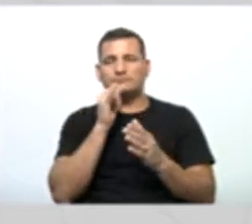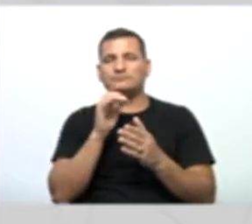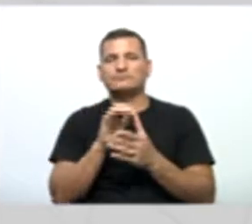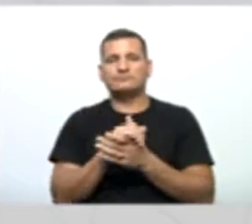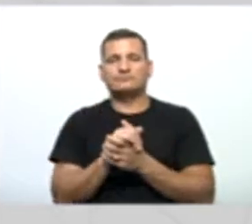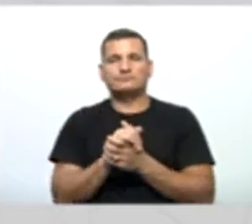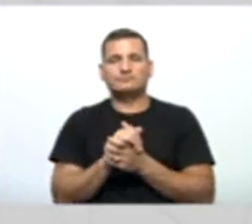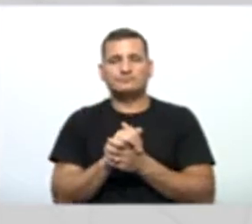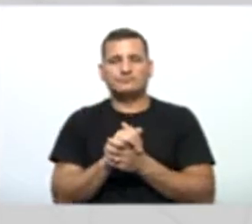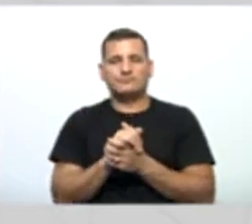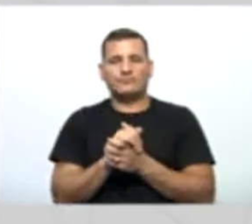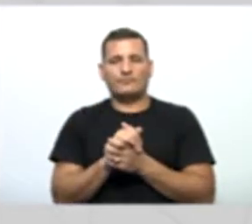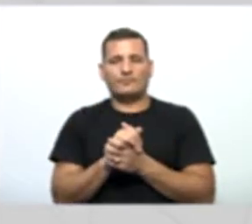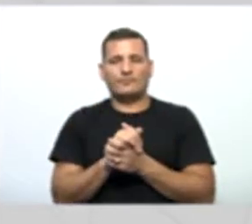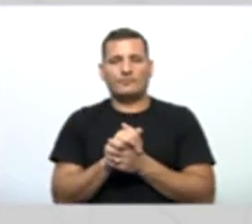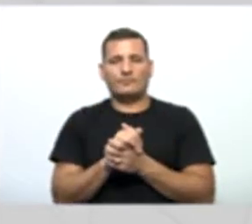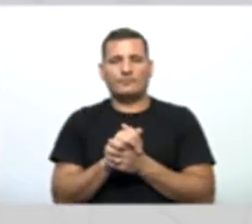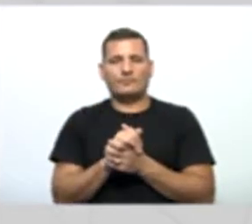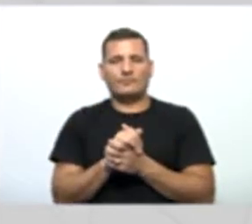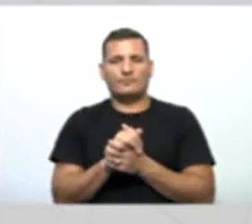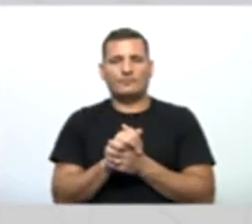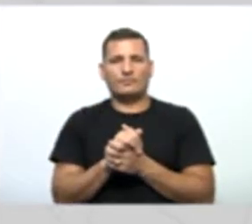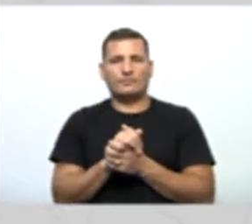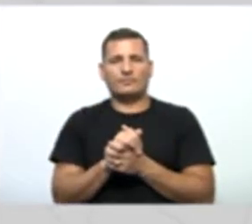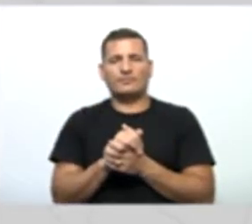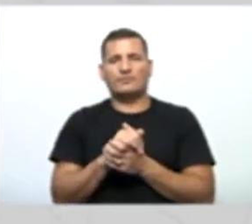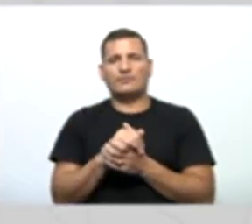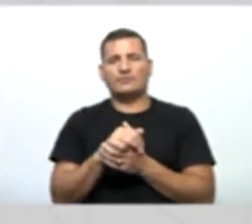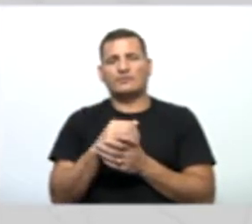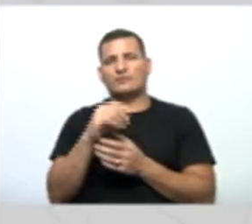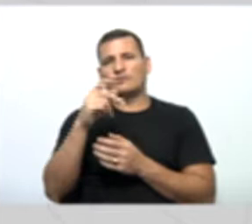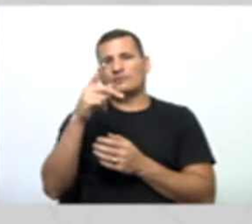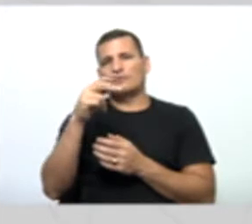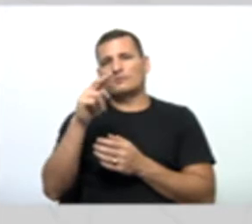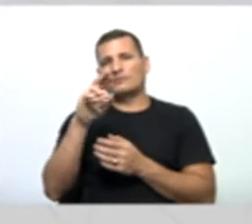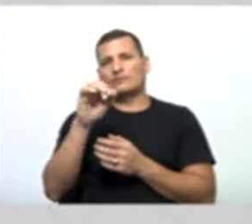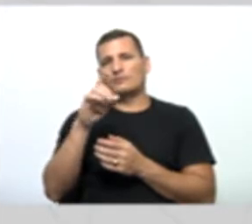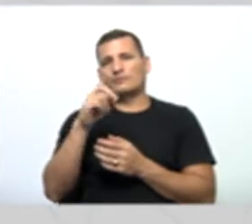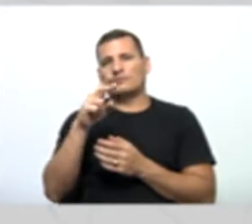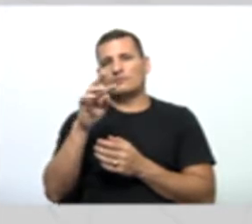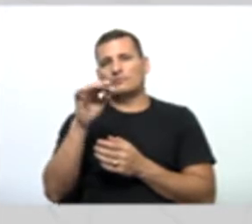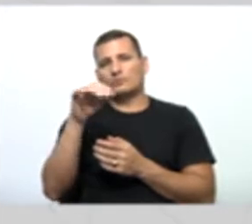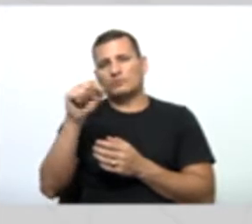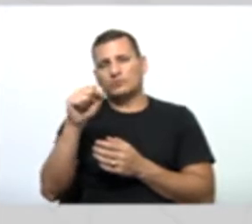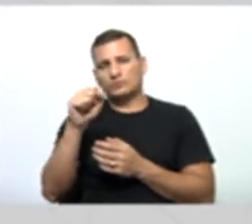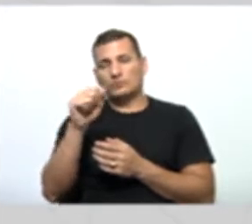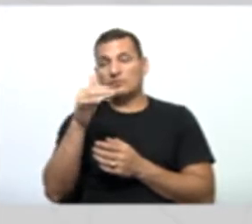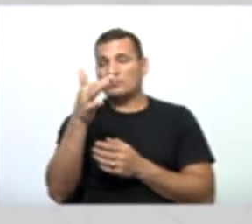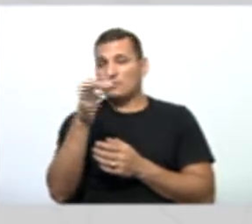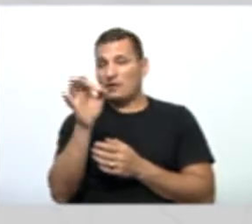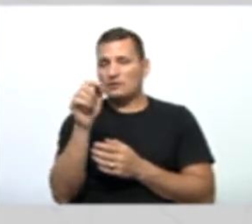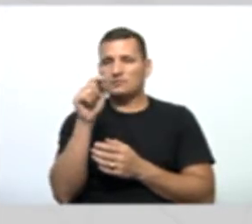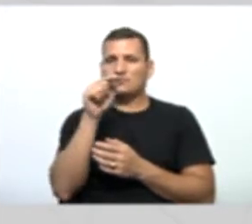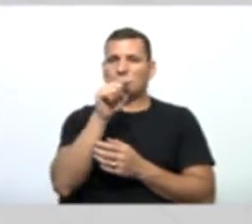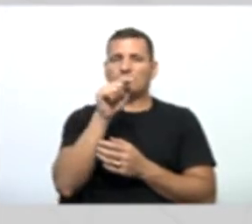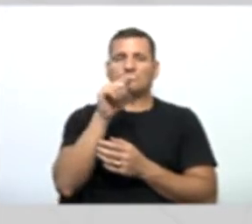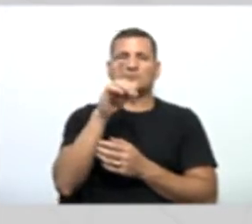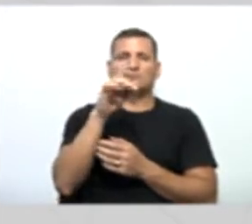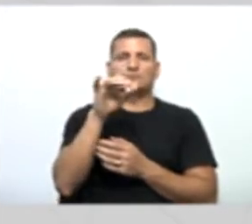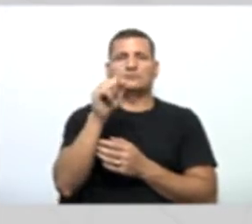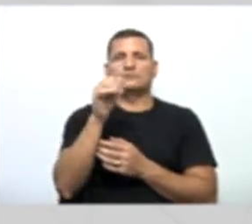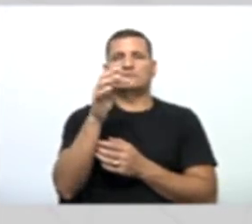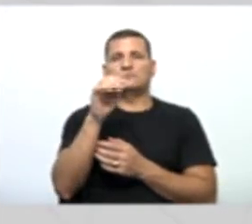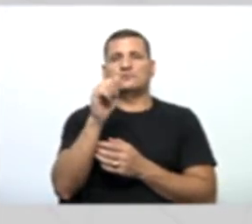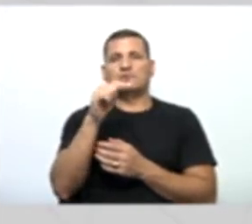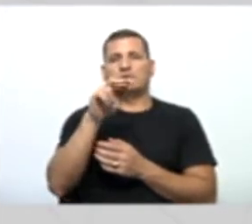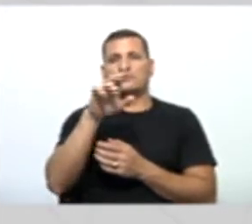colocar, por exemplo, 10 produtos lá em destaque? Uma ideia seria tipo de você aproximar e colocar